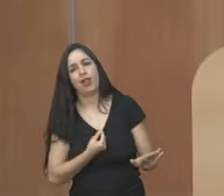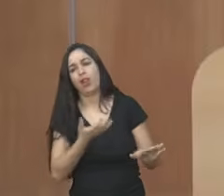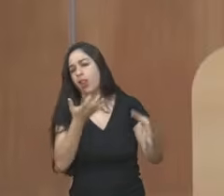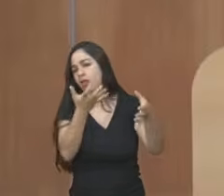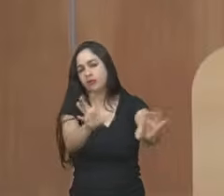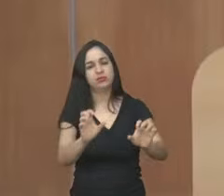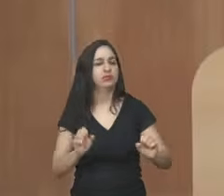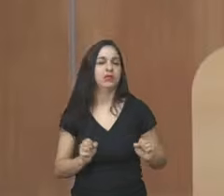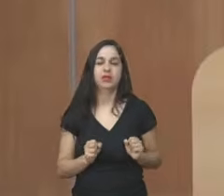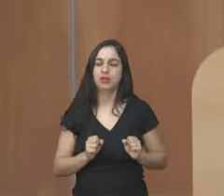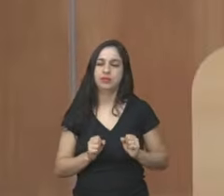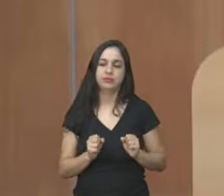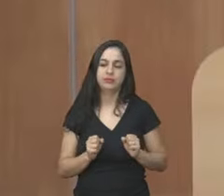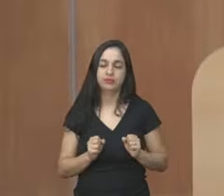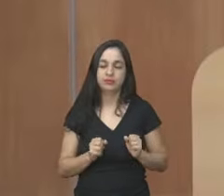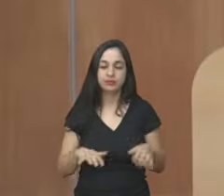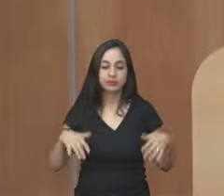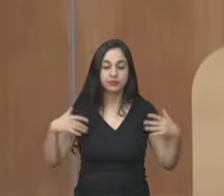não adianta.